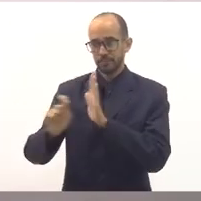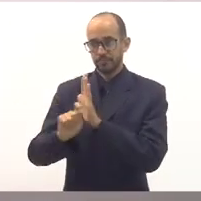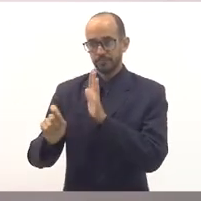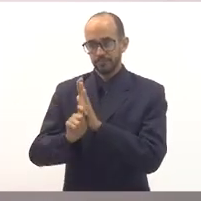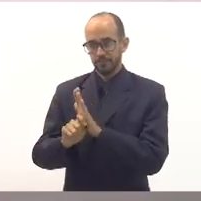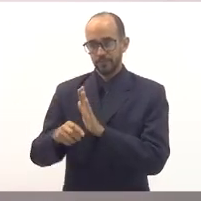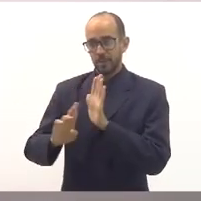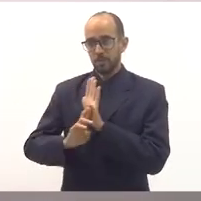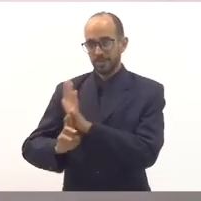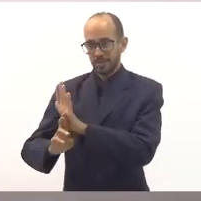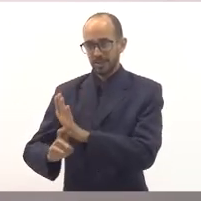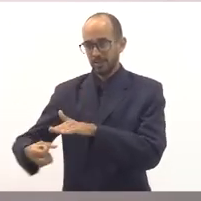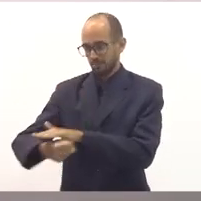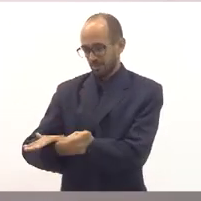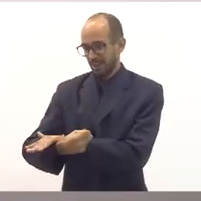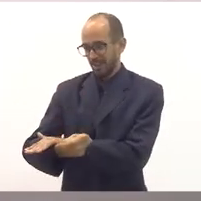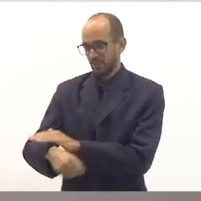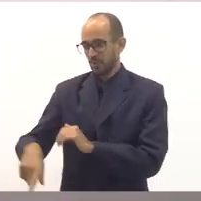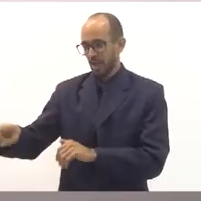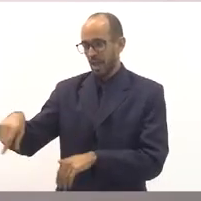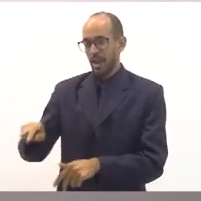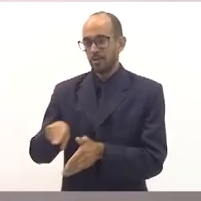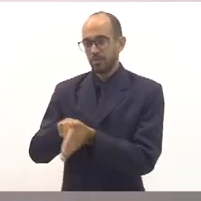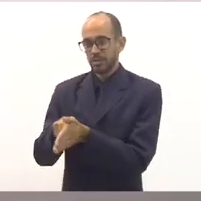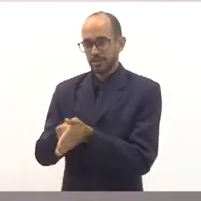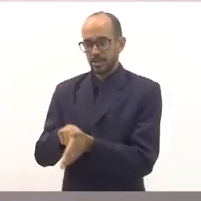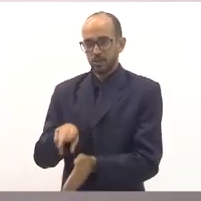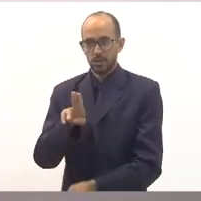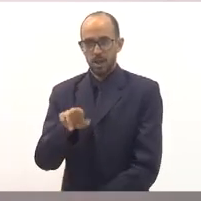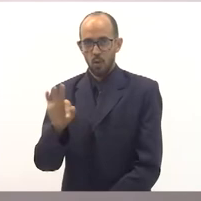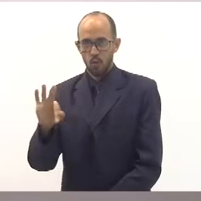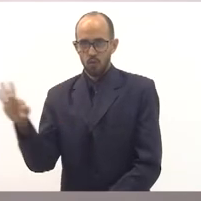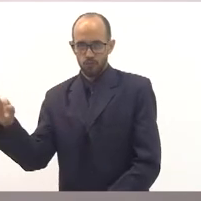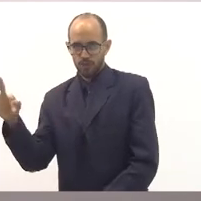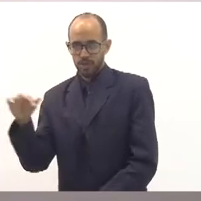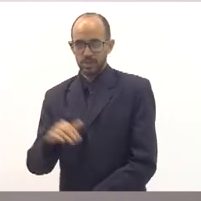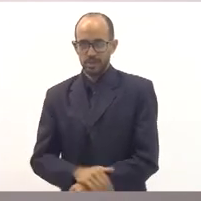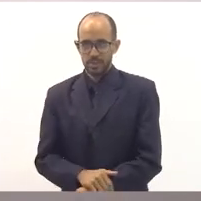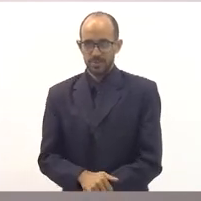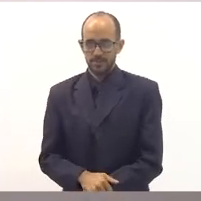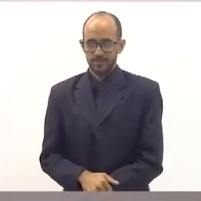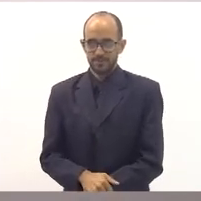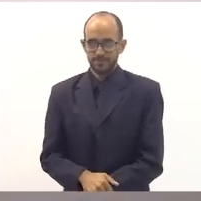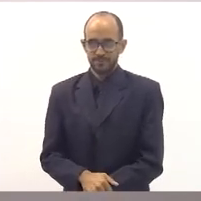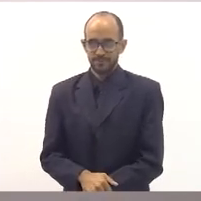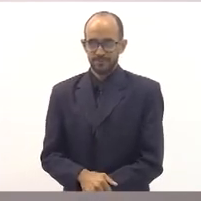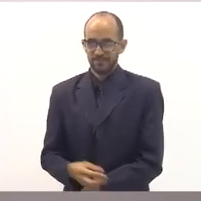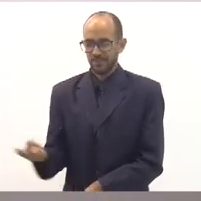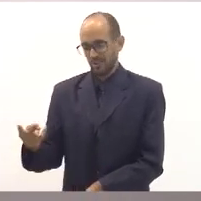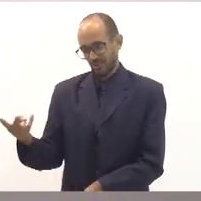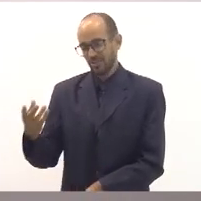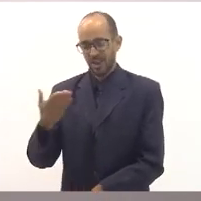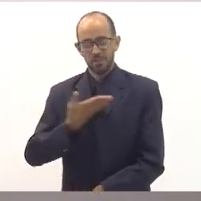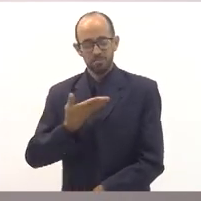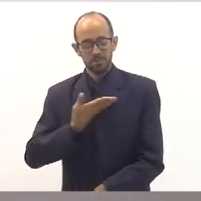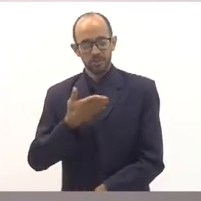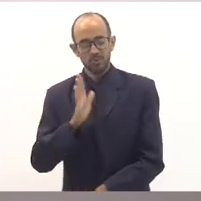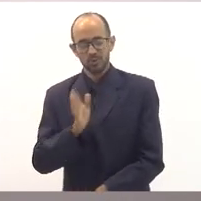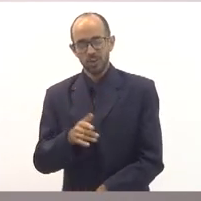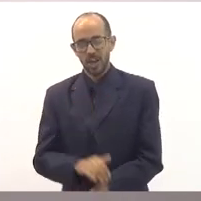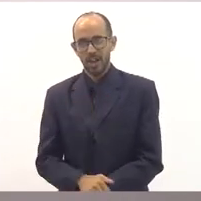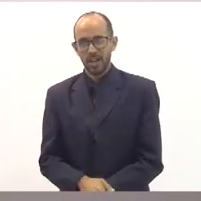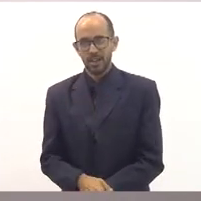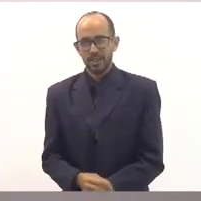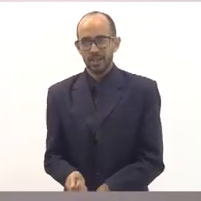a Monique tava lá enquanto pesquisadora da UFF né E lá diga do Felipe também sim e lá nos